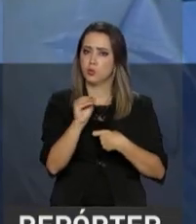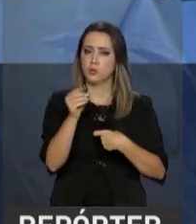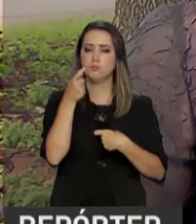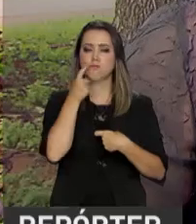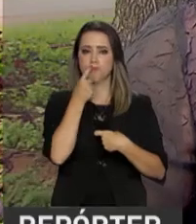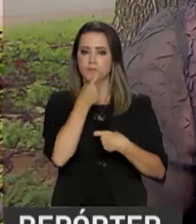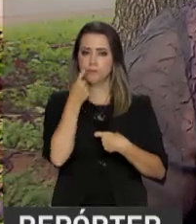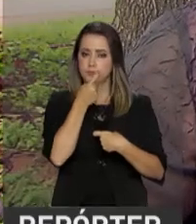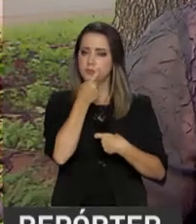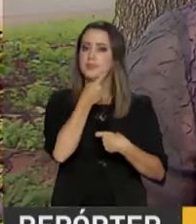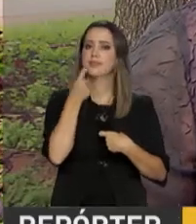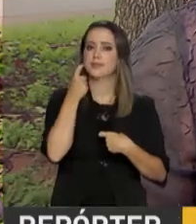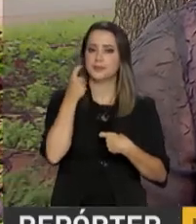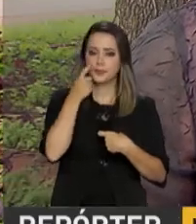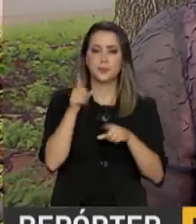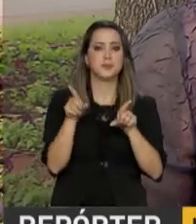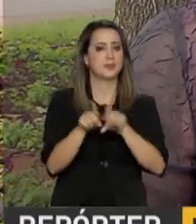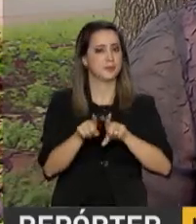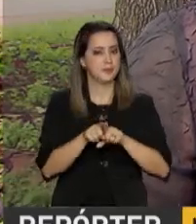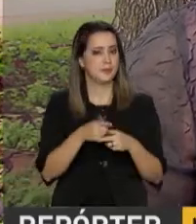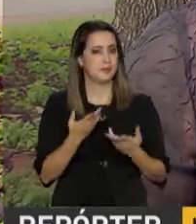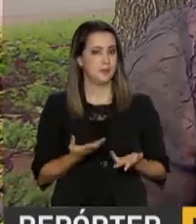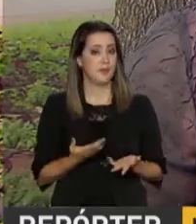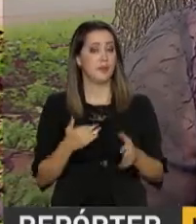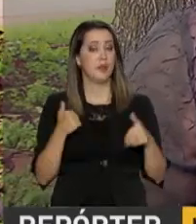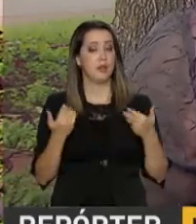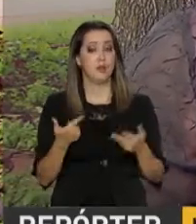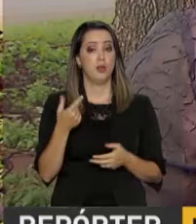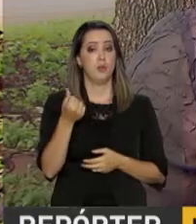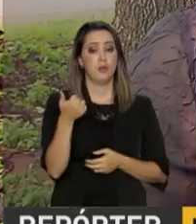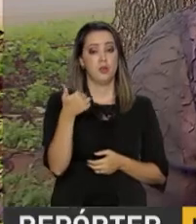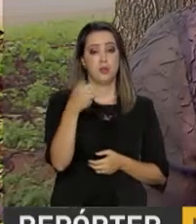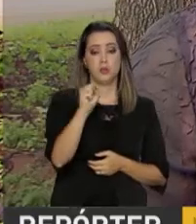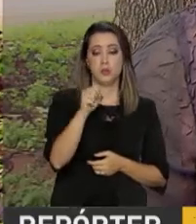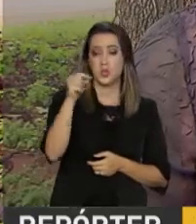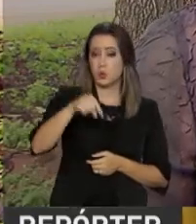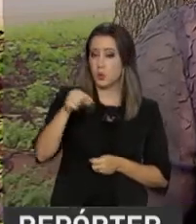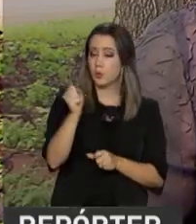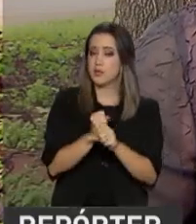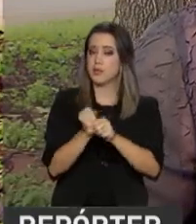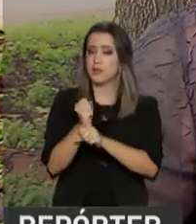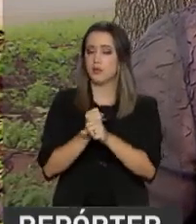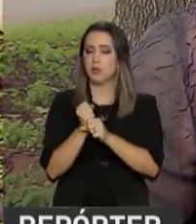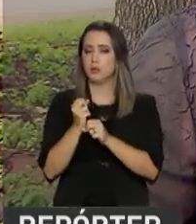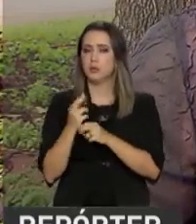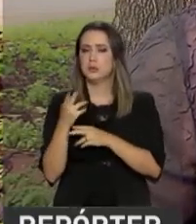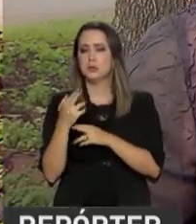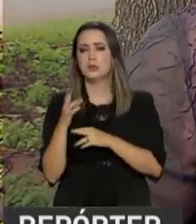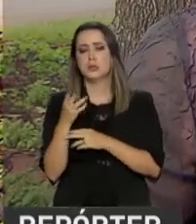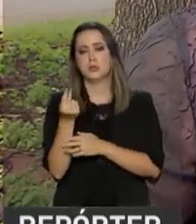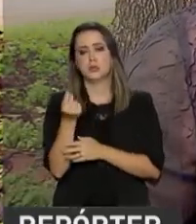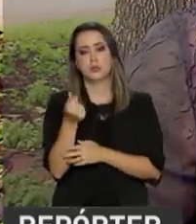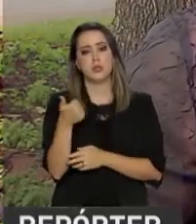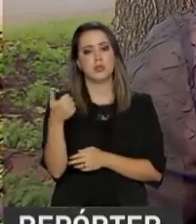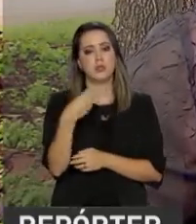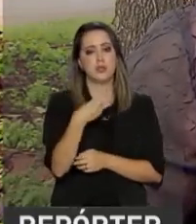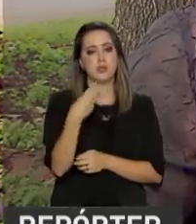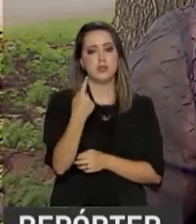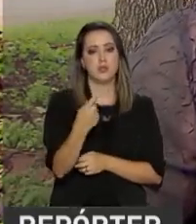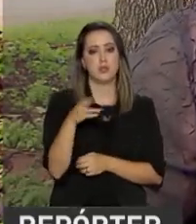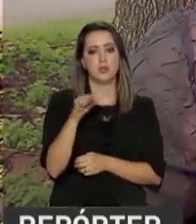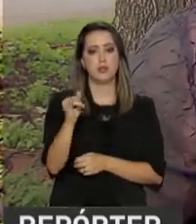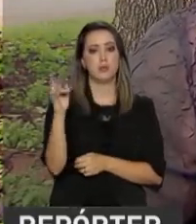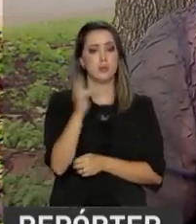para 2018 valor previsto no orçamento do ministério da saúde é de 131 bilhões de reais